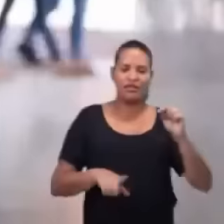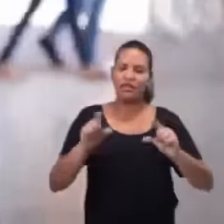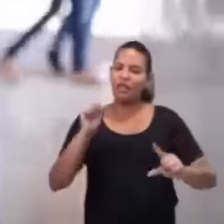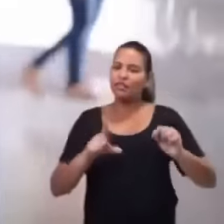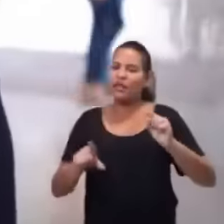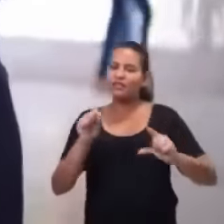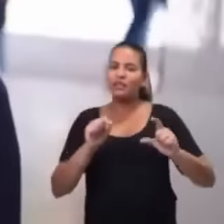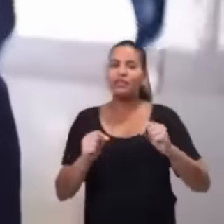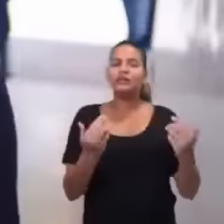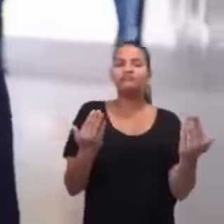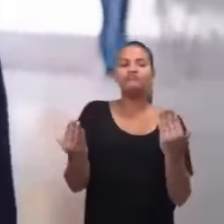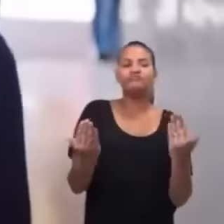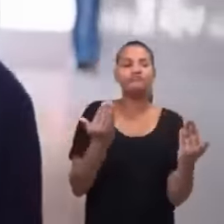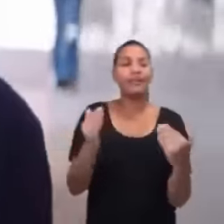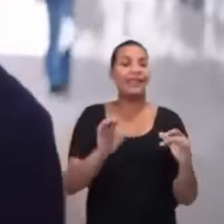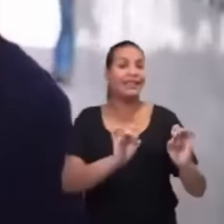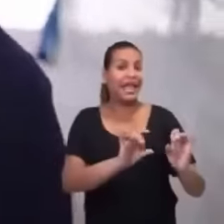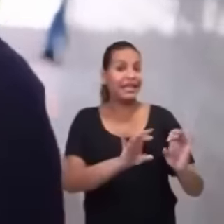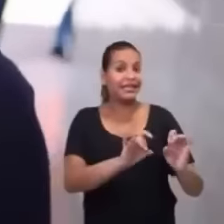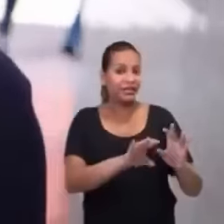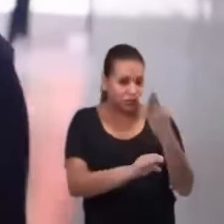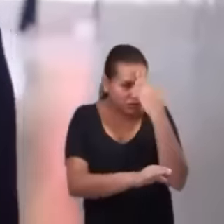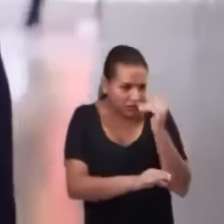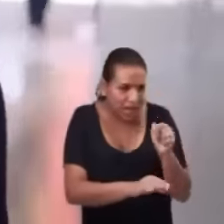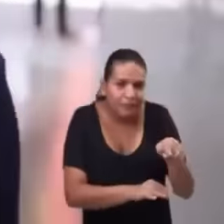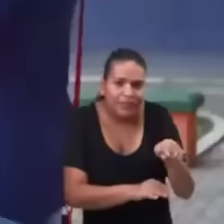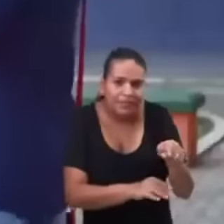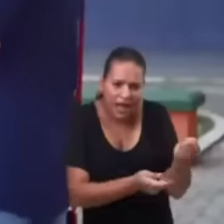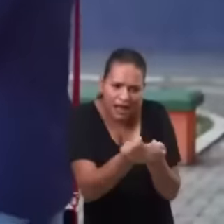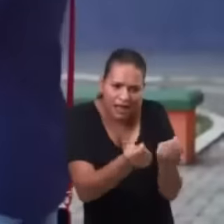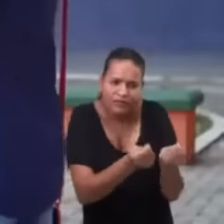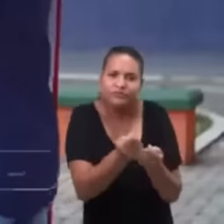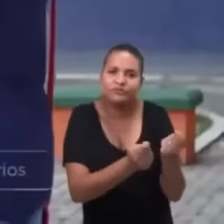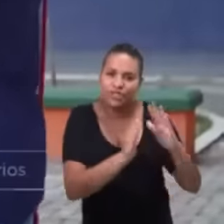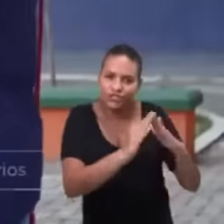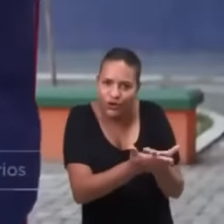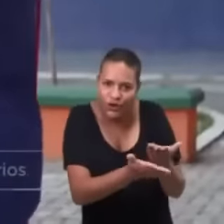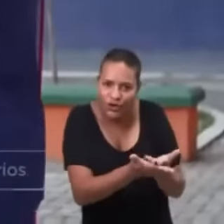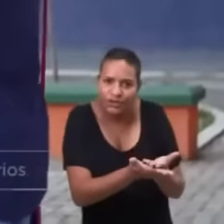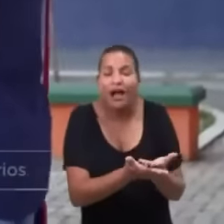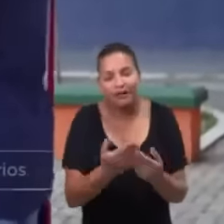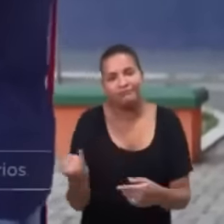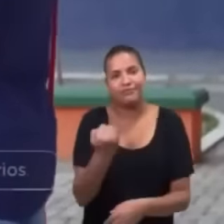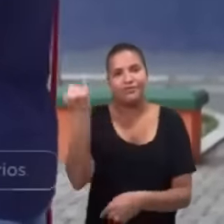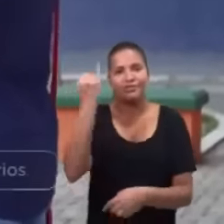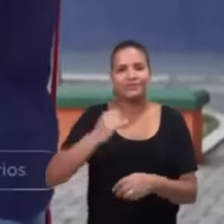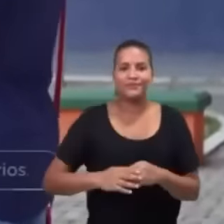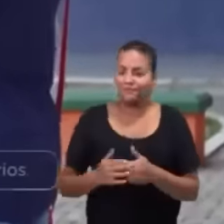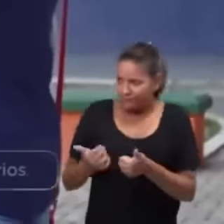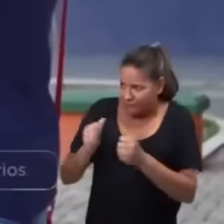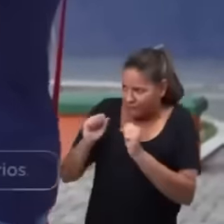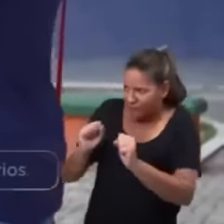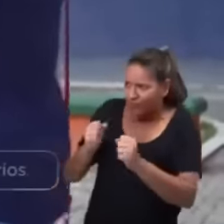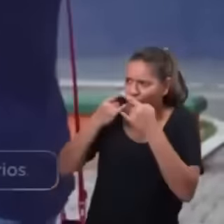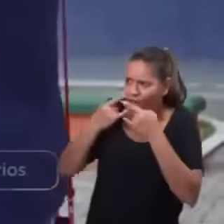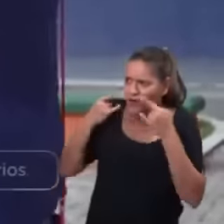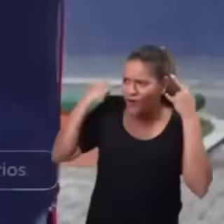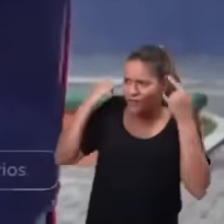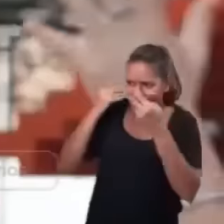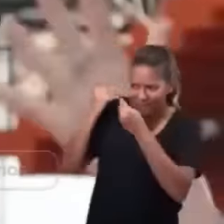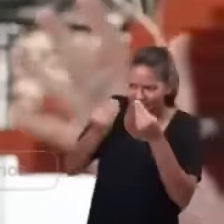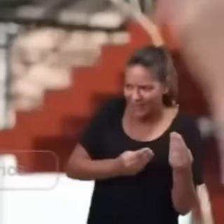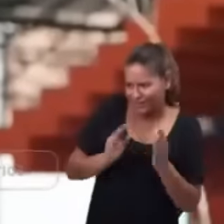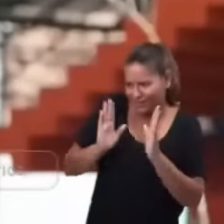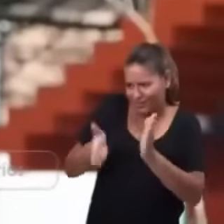e capacitam eles para essa tarefa, é muito importante. Tudo bem se a gente tirar a máscara? Estamos testados,